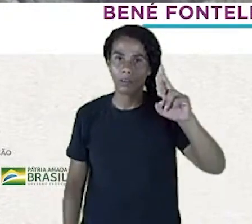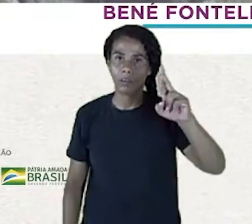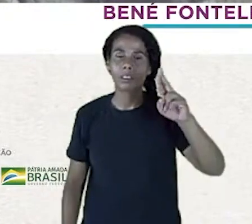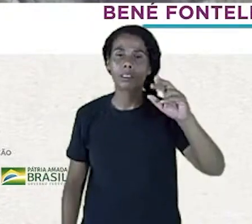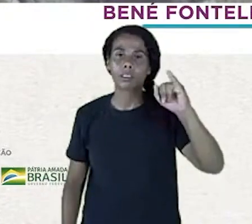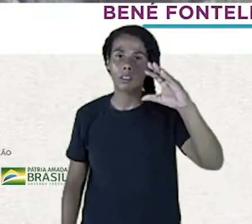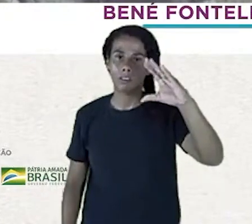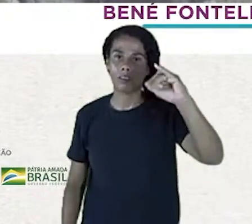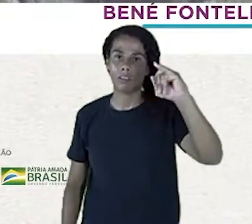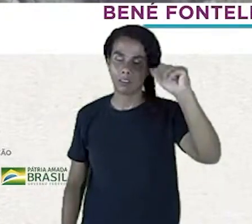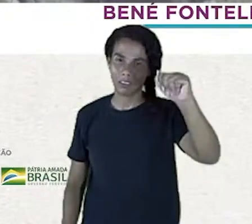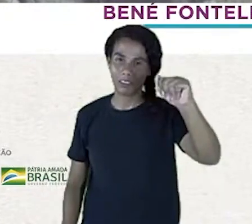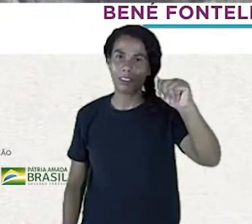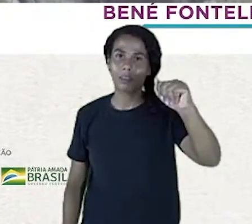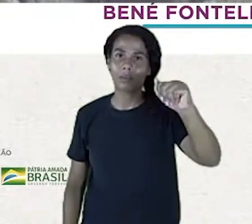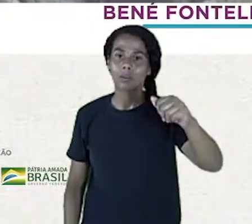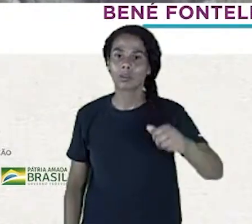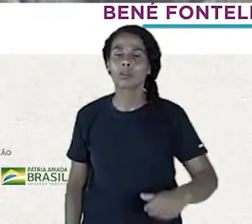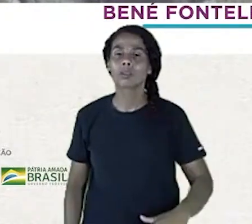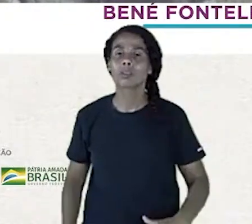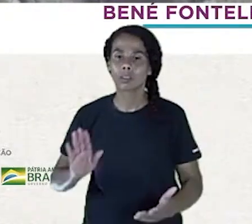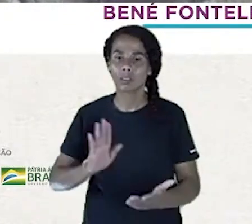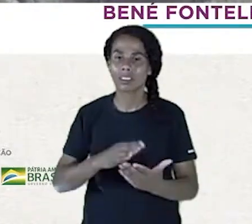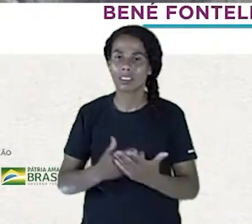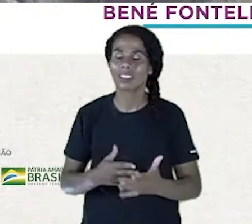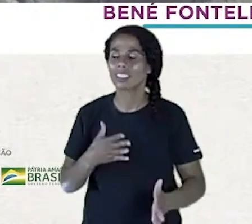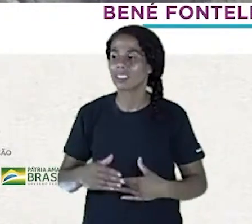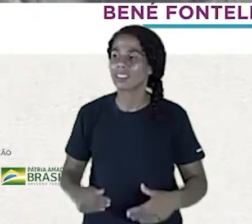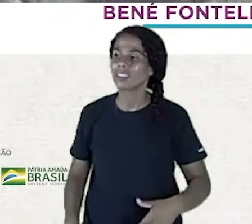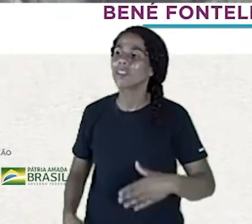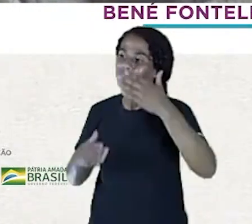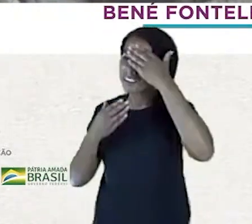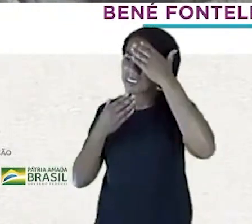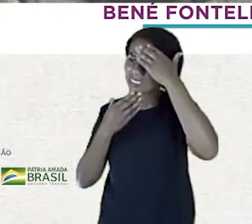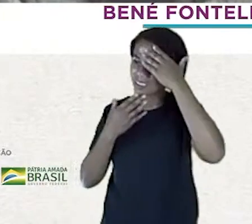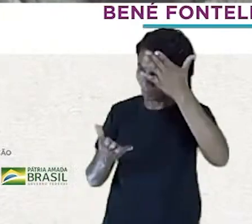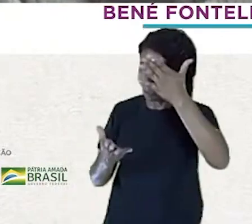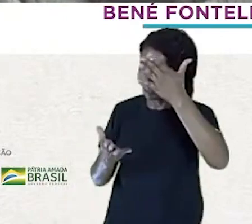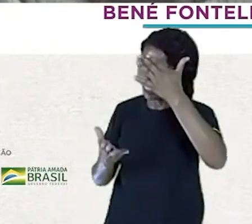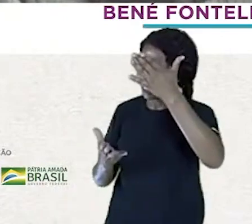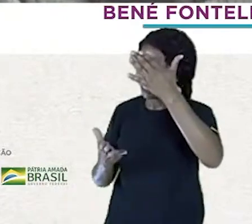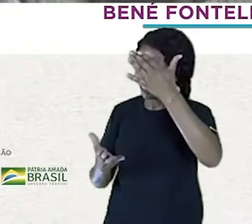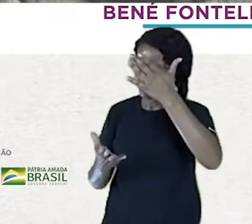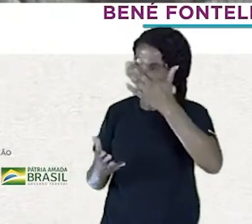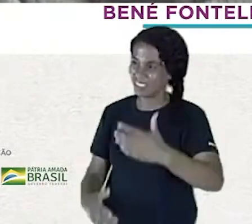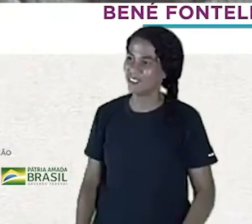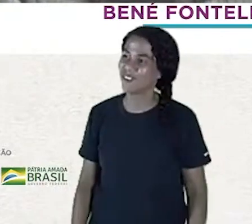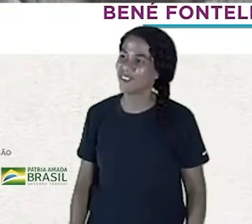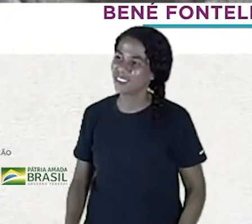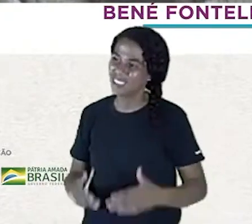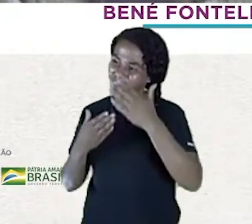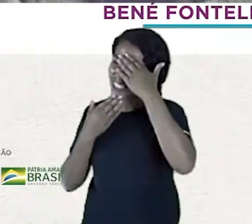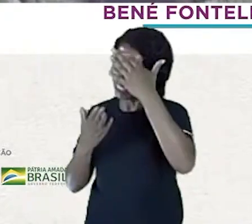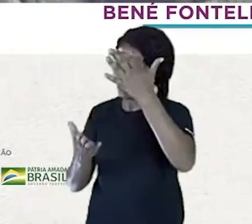aqui trabalhando conosco. Muito obrigado, viu, Trícia? Estou vendo ela aqui, bonita. Muito